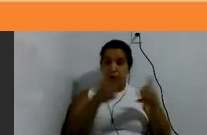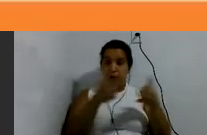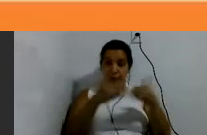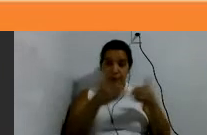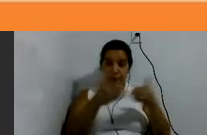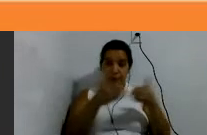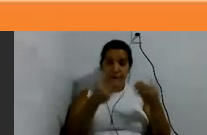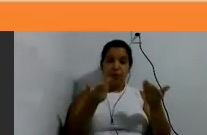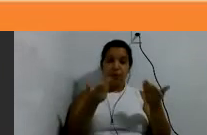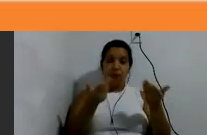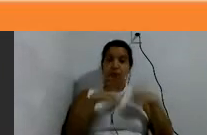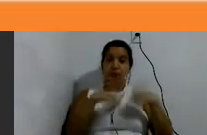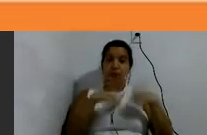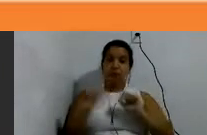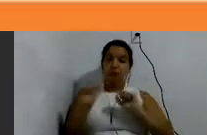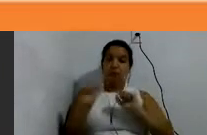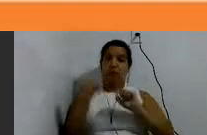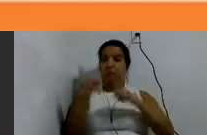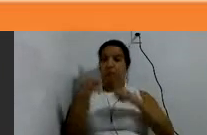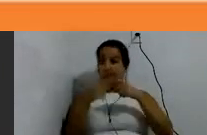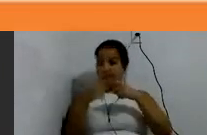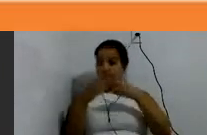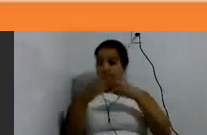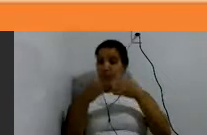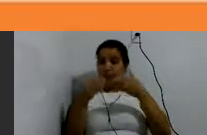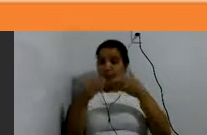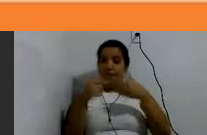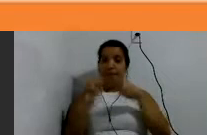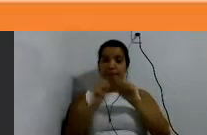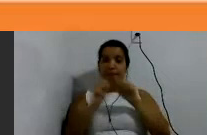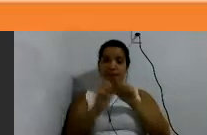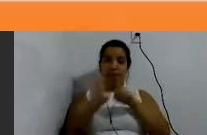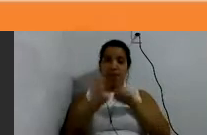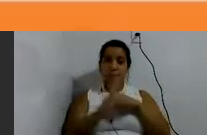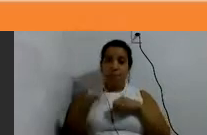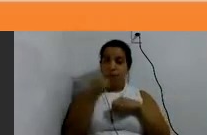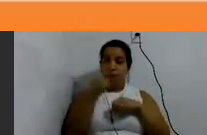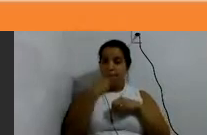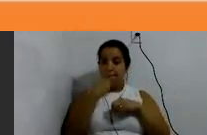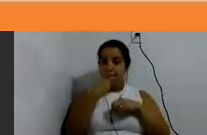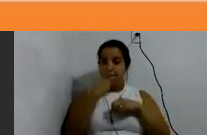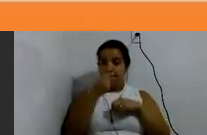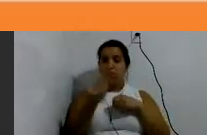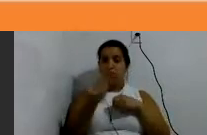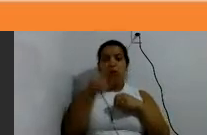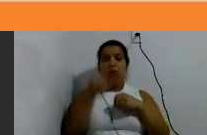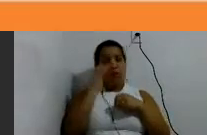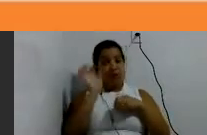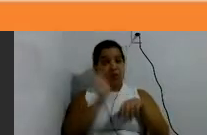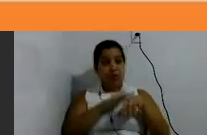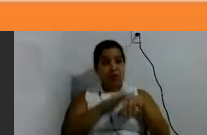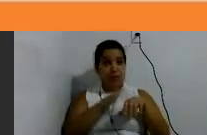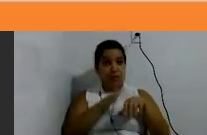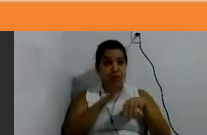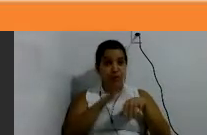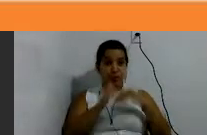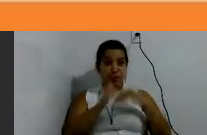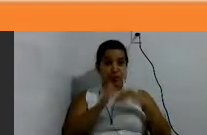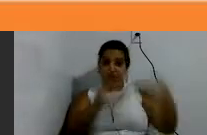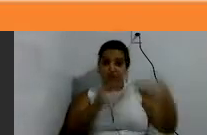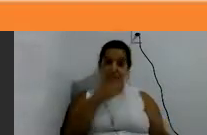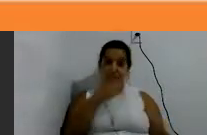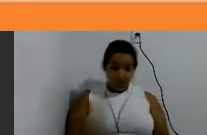gente para um serviço médico para fazer o uso da medicação para que o